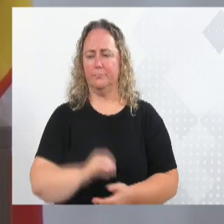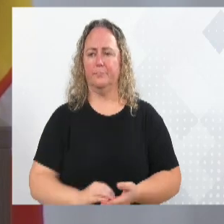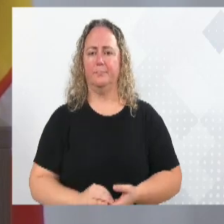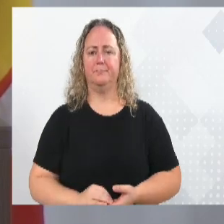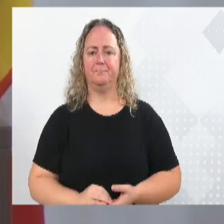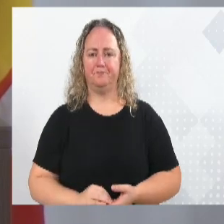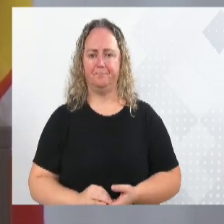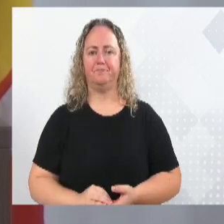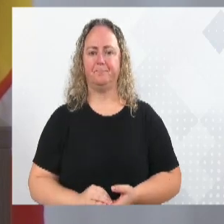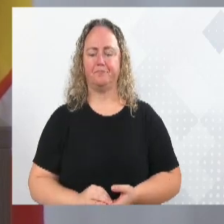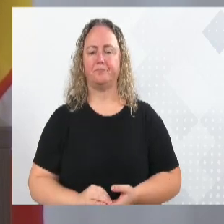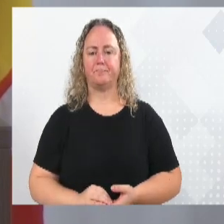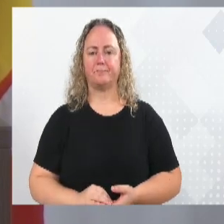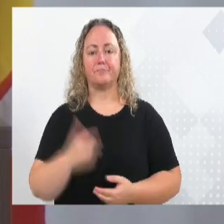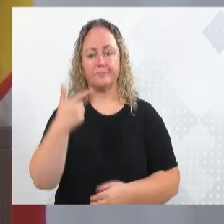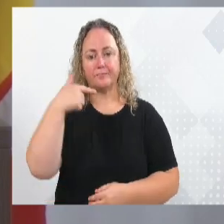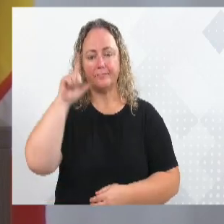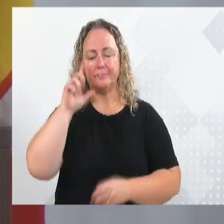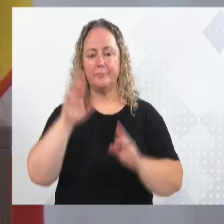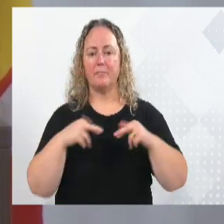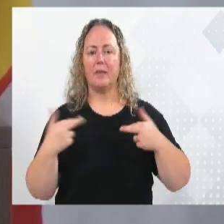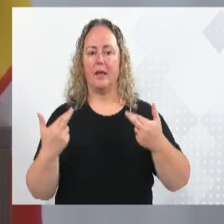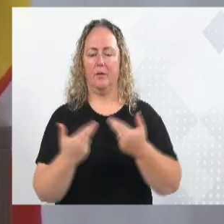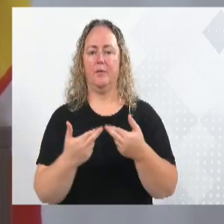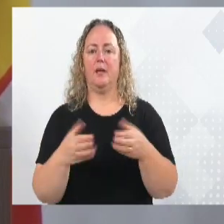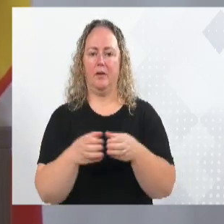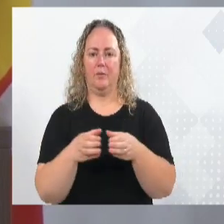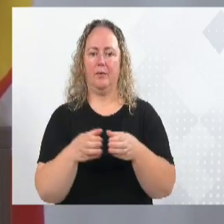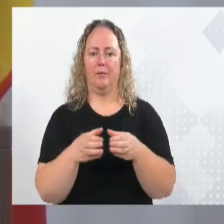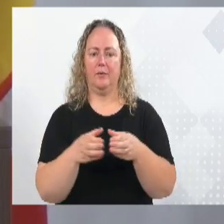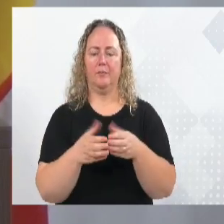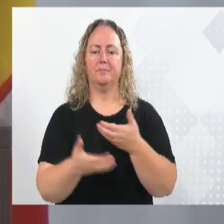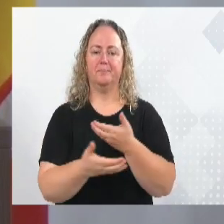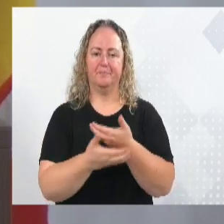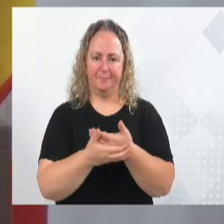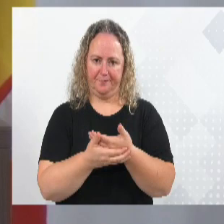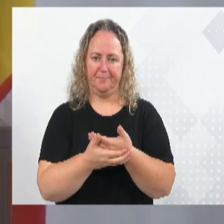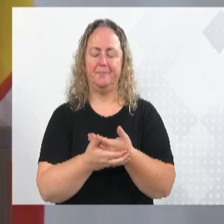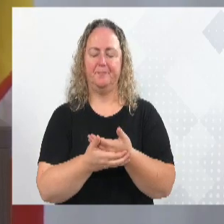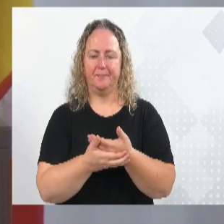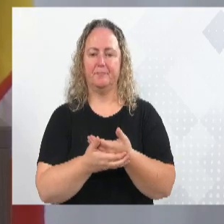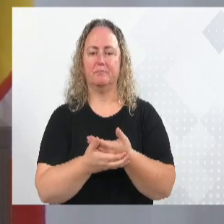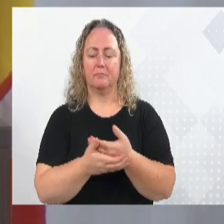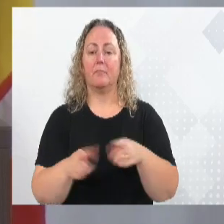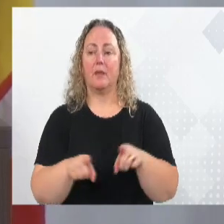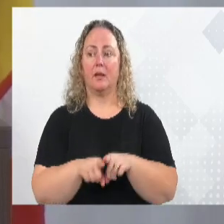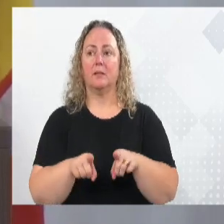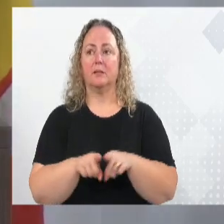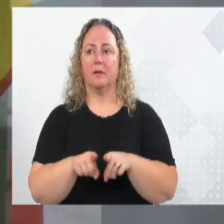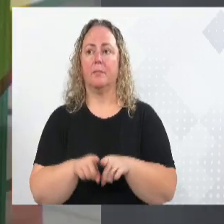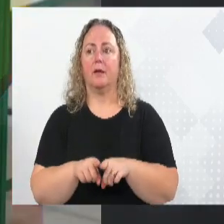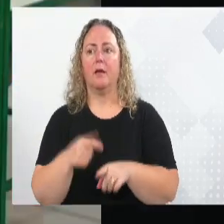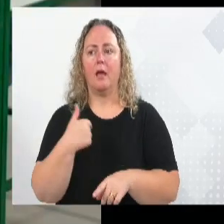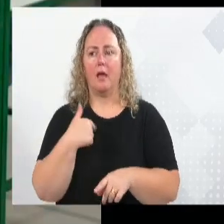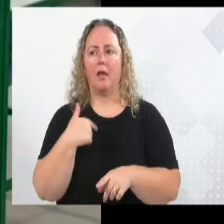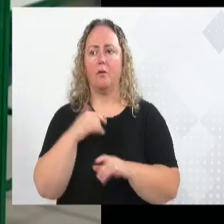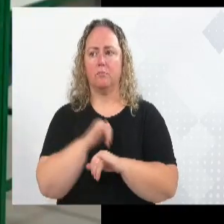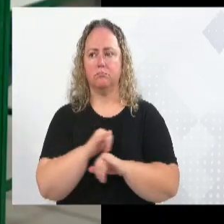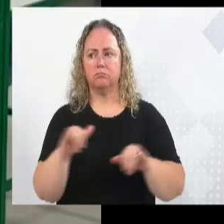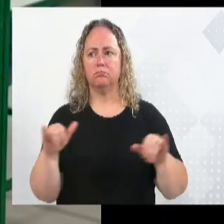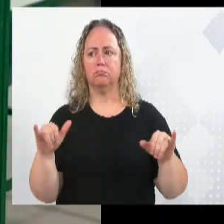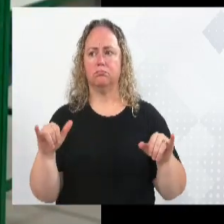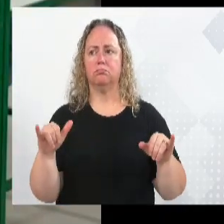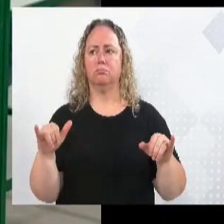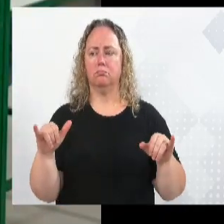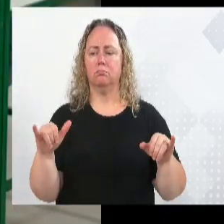que vemos aí uma reunião com o Hospital Santo Antônio e quero deixar aqui para aqueles que não sabem provocadas por mim por